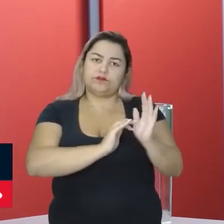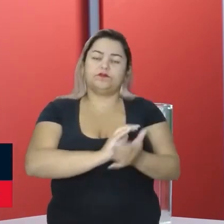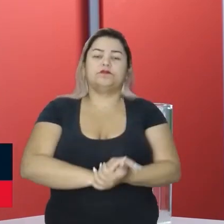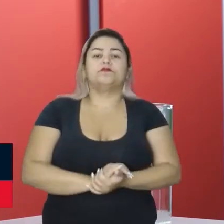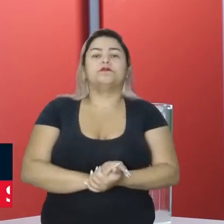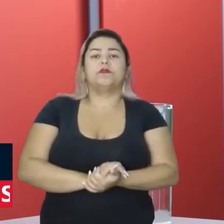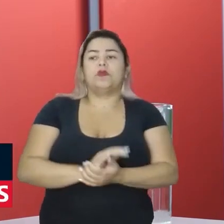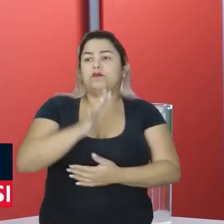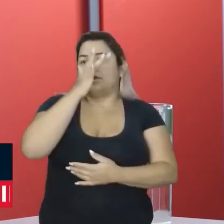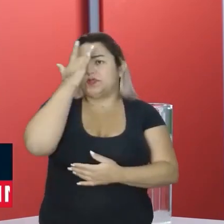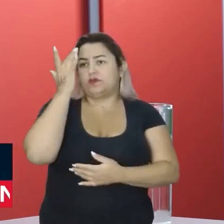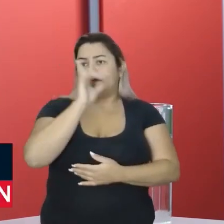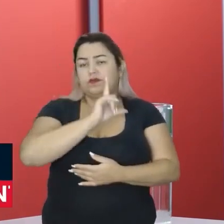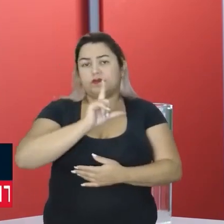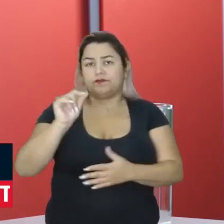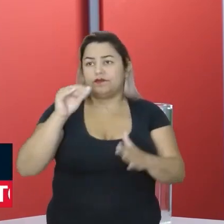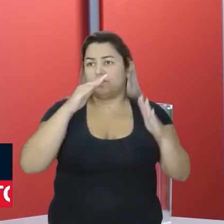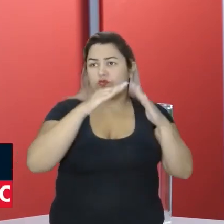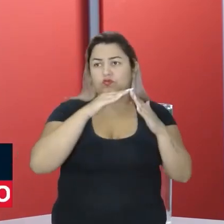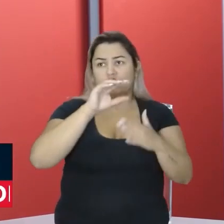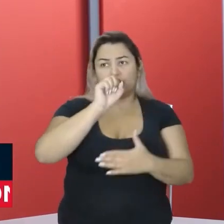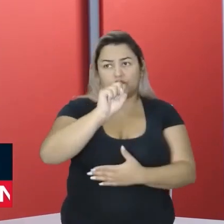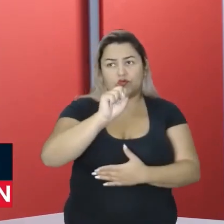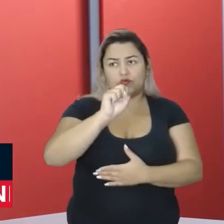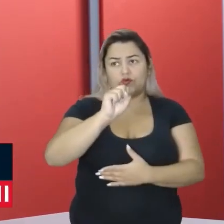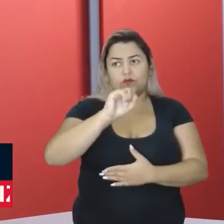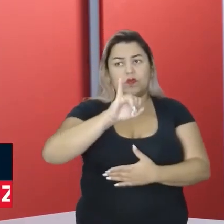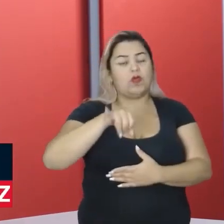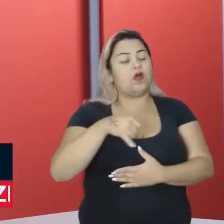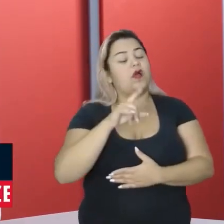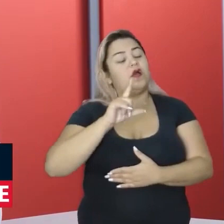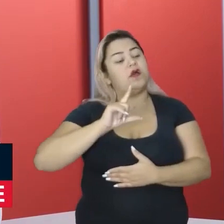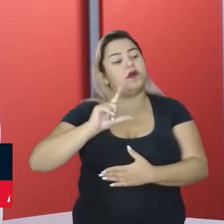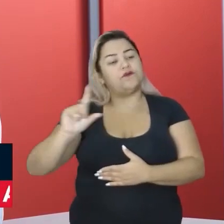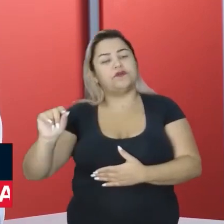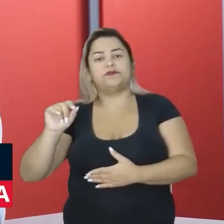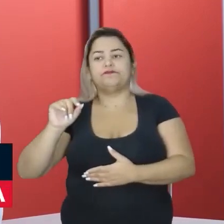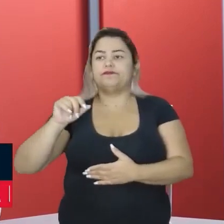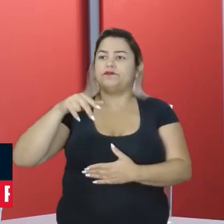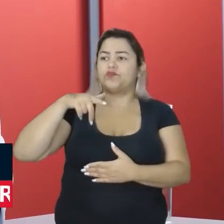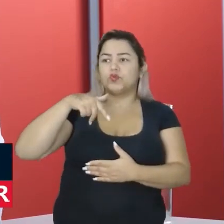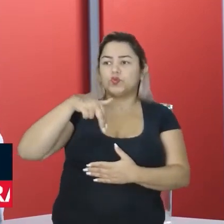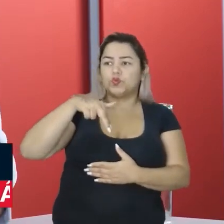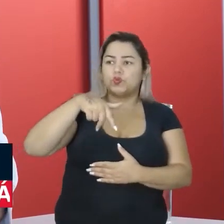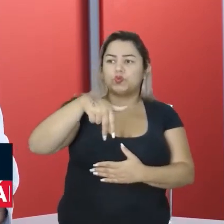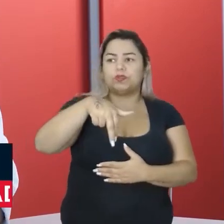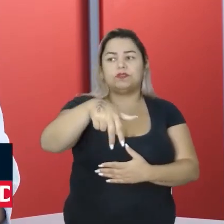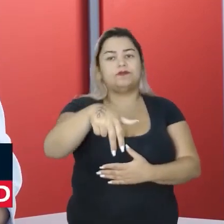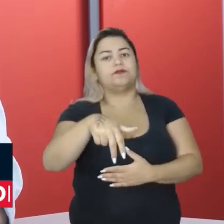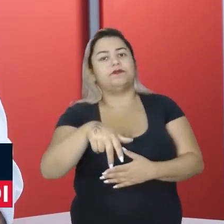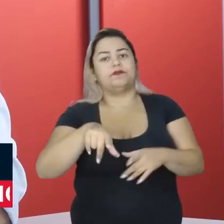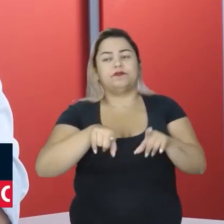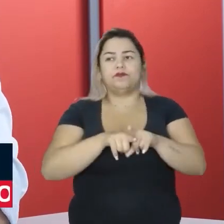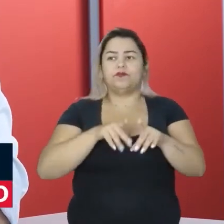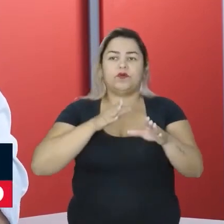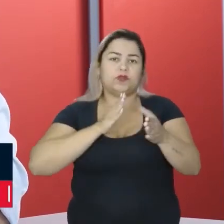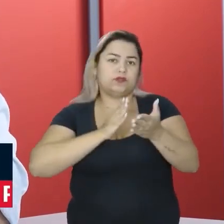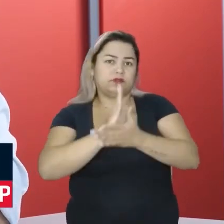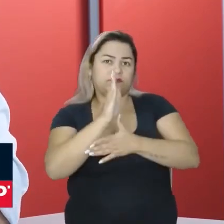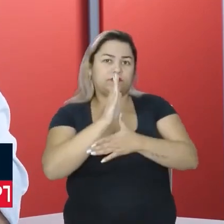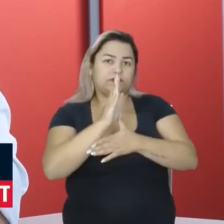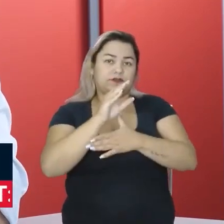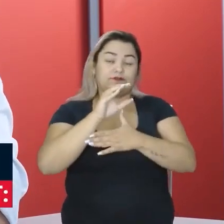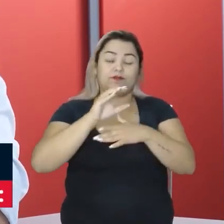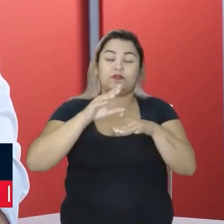as pessoas não saíram de casa manda no dia 8 e será eu vou ali dar uma passeada na Esplanada e vão entrar na sede dos três poderes